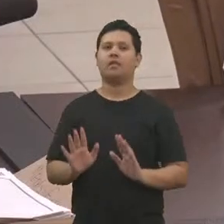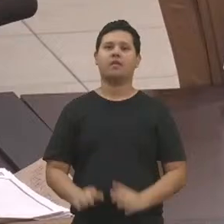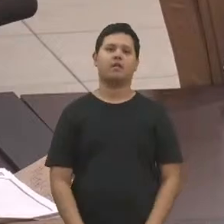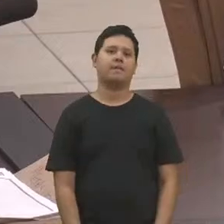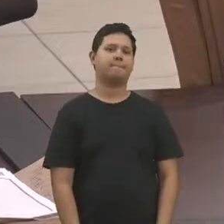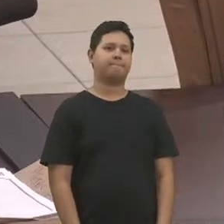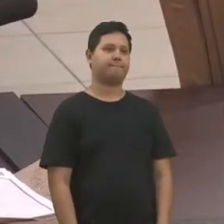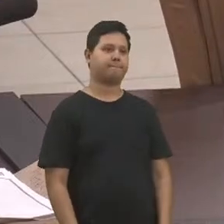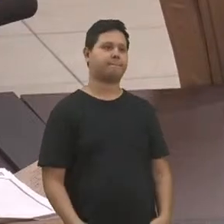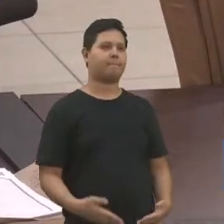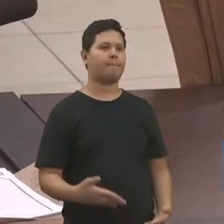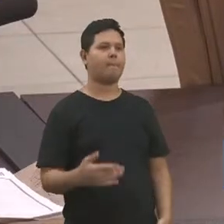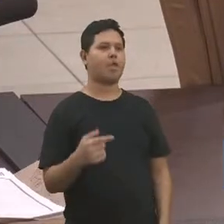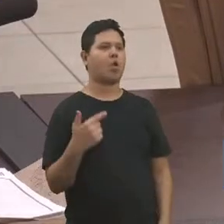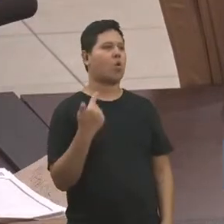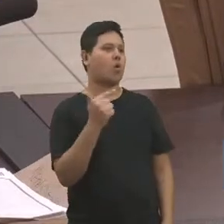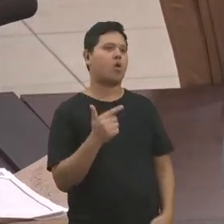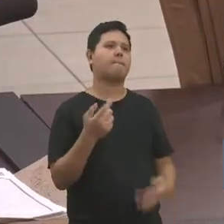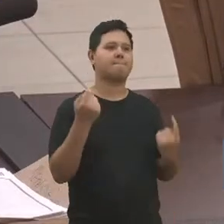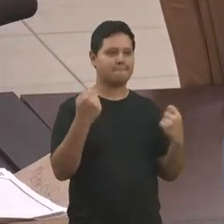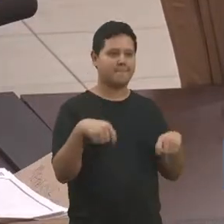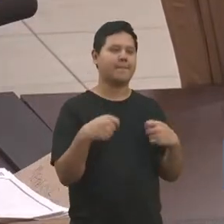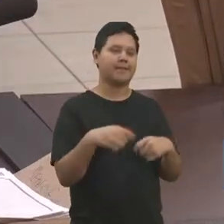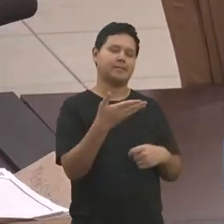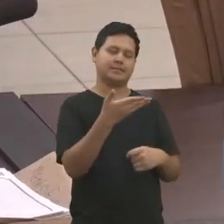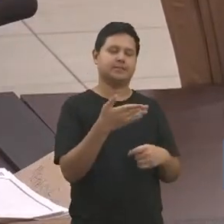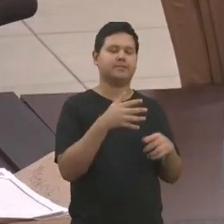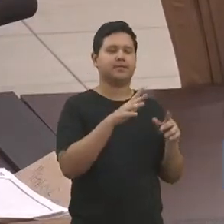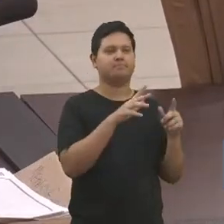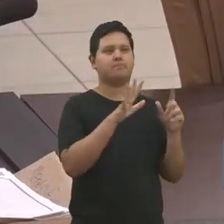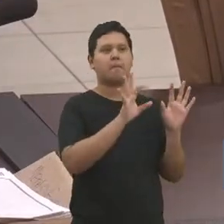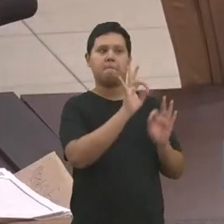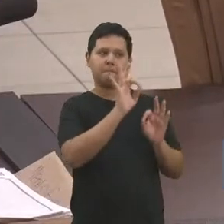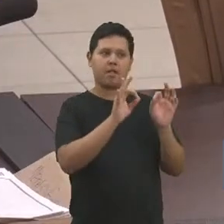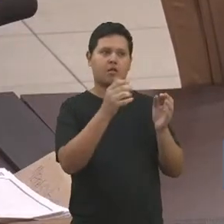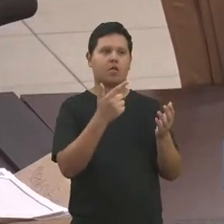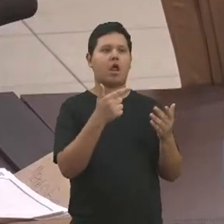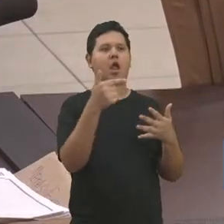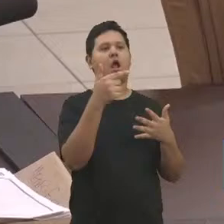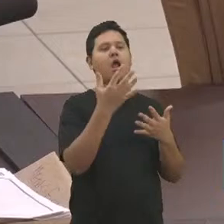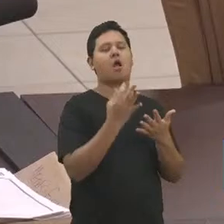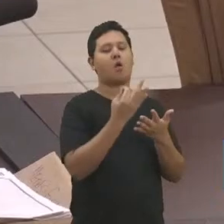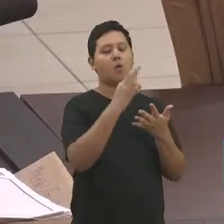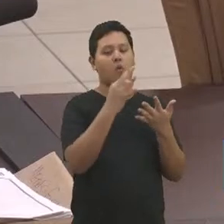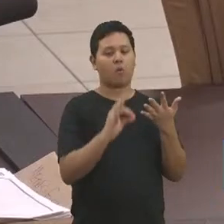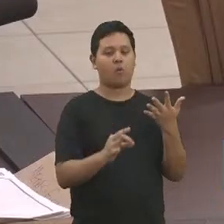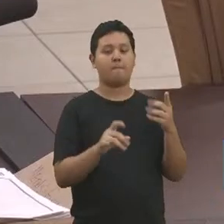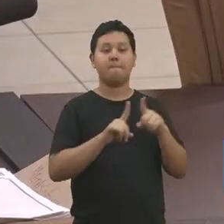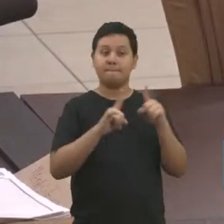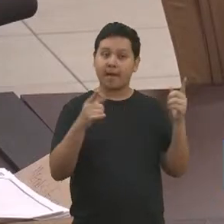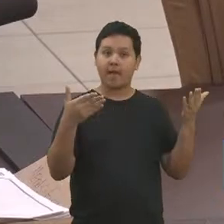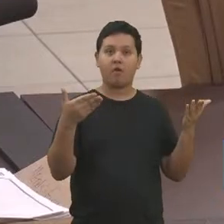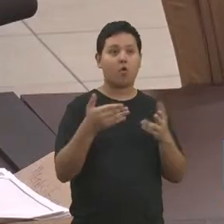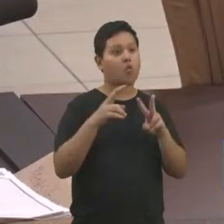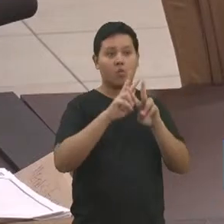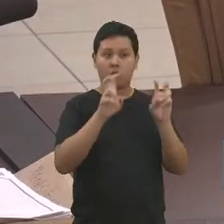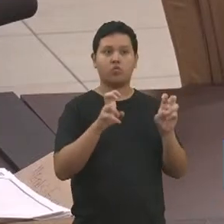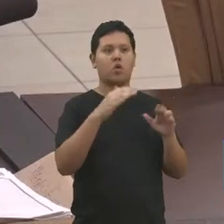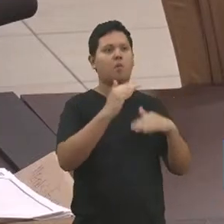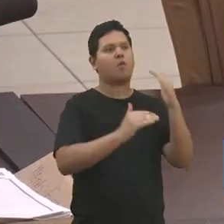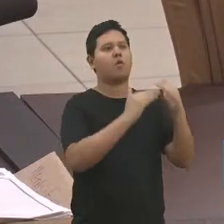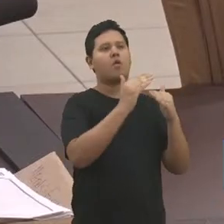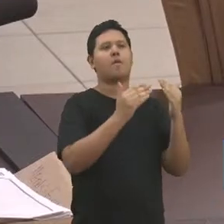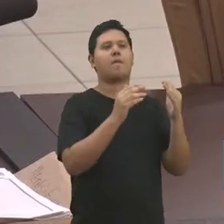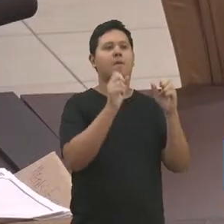nosso domínio, né? Mas a gente Exato. sabe que precisa ser ajustado. Exato. Mas ainda falando em termos de desenvolvimento, eu vejo com